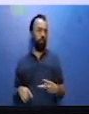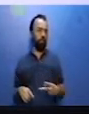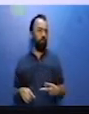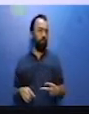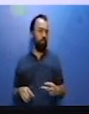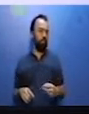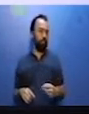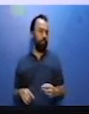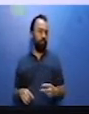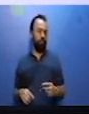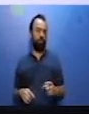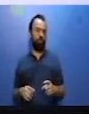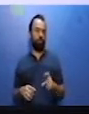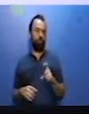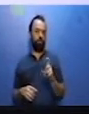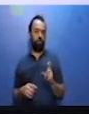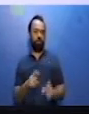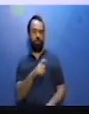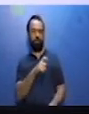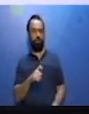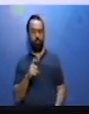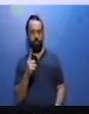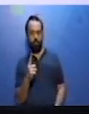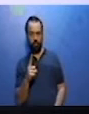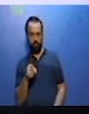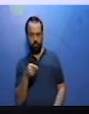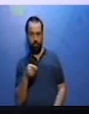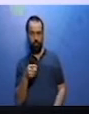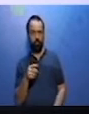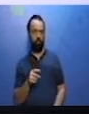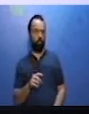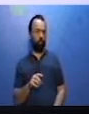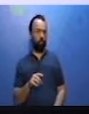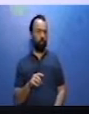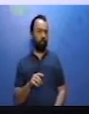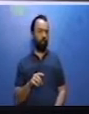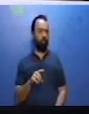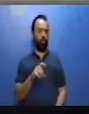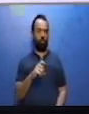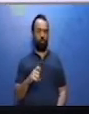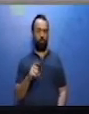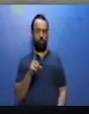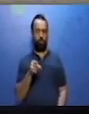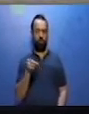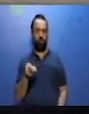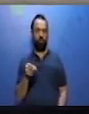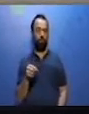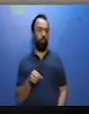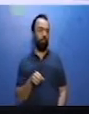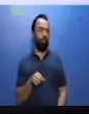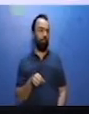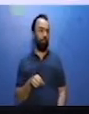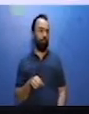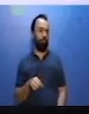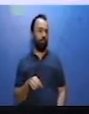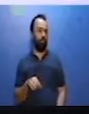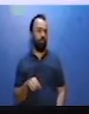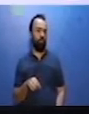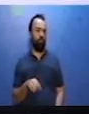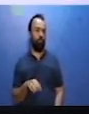risquinho aqui essa as pazinhas aqui eles linha e duas as cozinhas x duas linhas